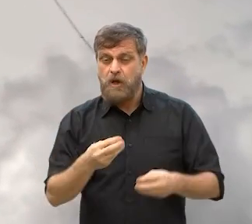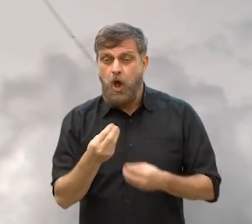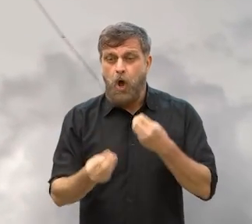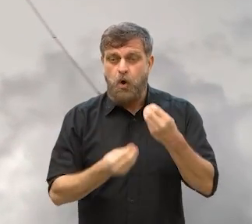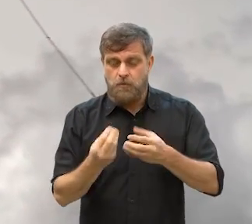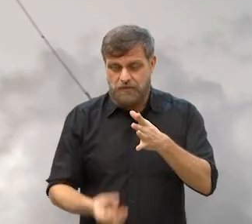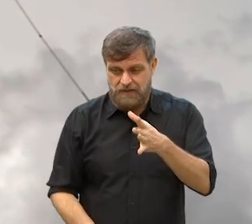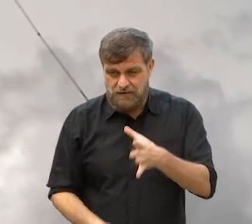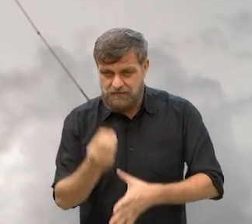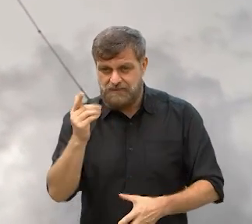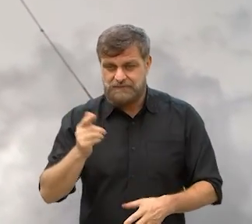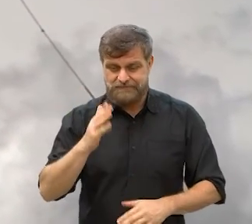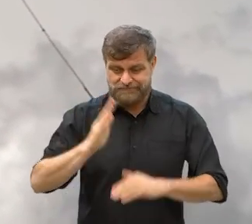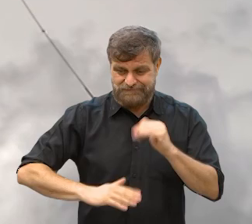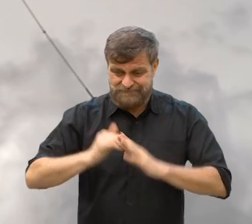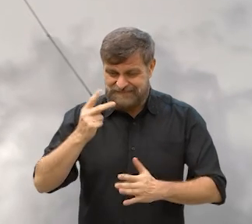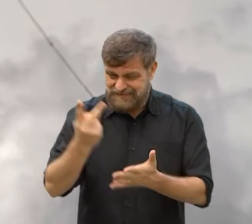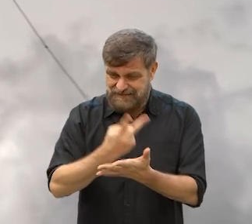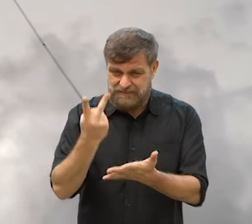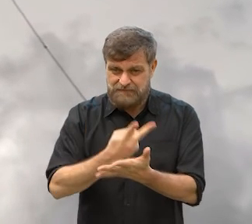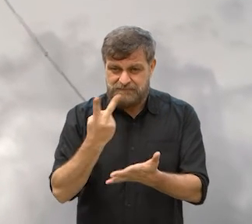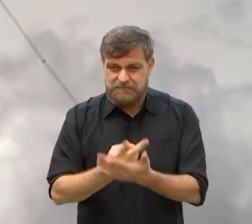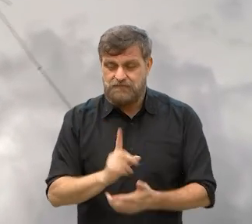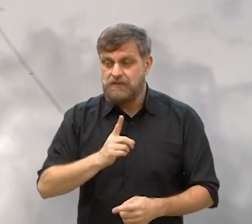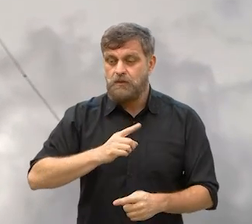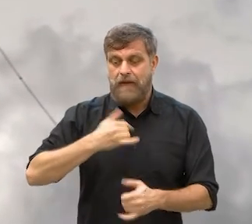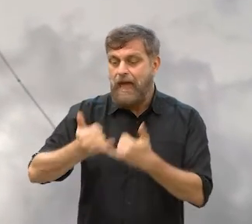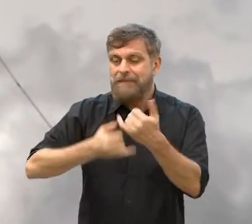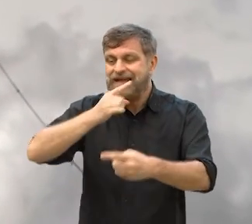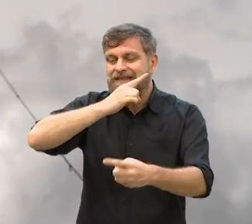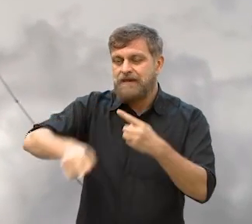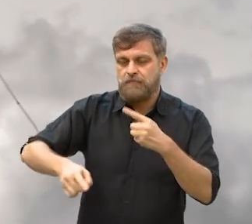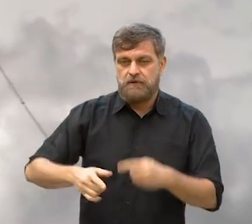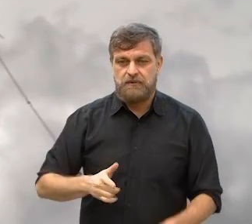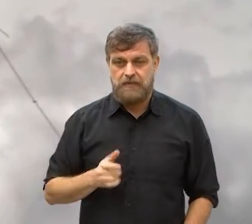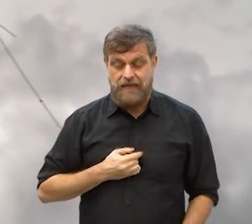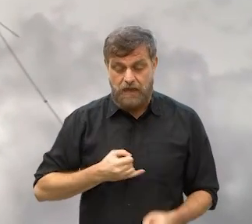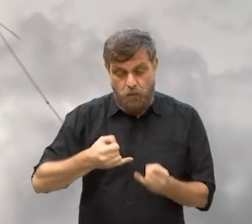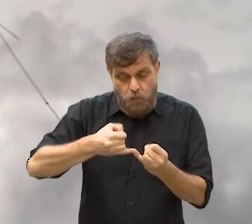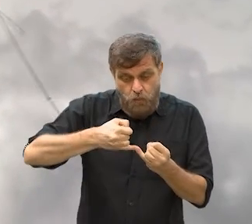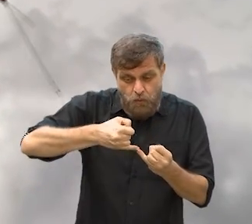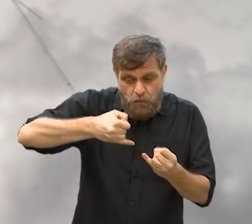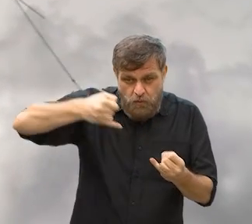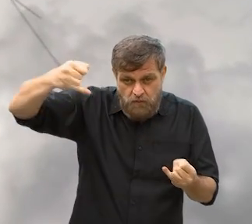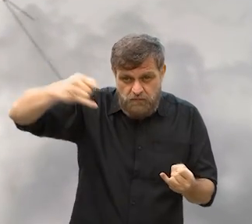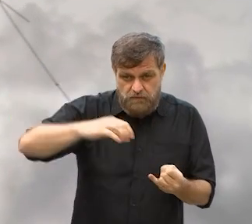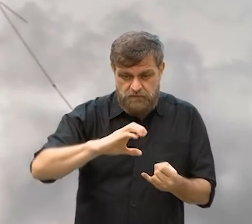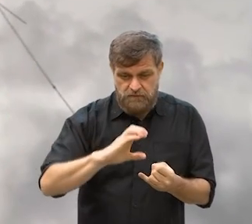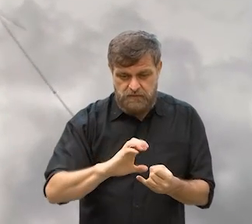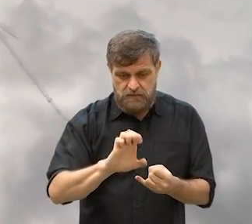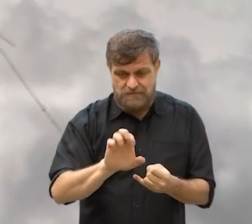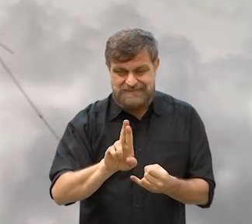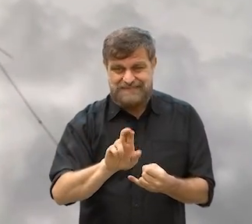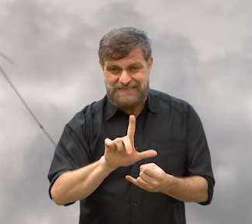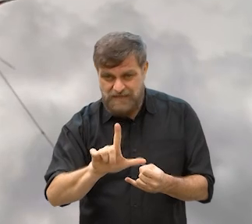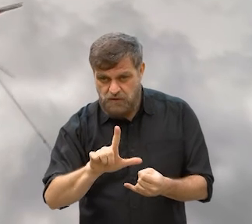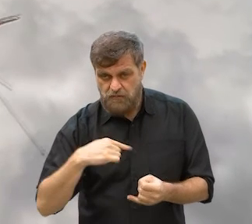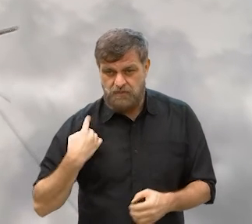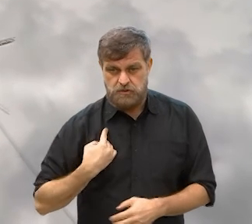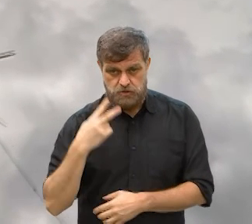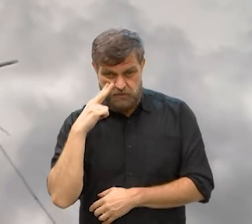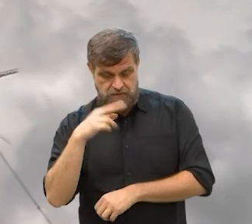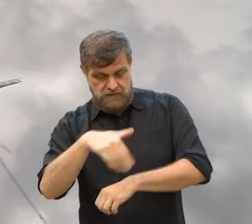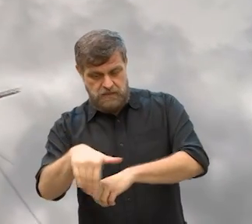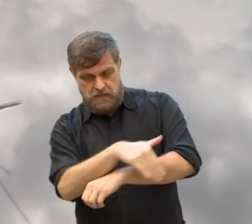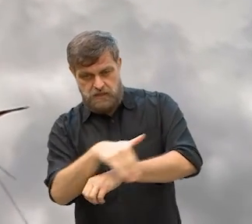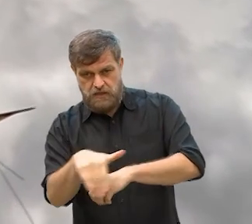como ela é executada. Não é proibir, né, a brincadeira? Não, até porque nós passamos aí na rua, você